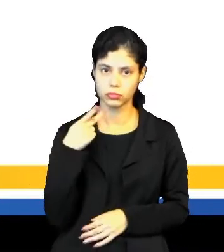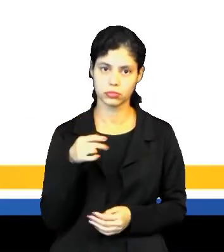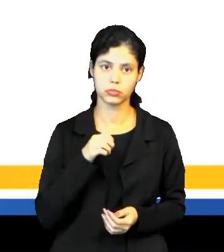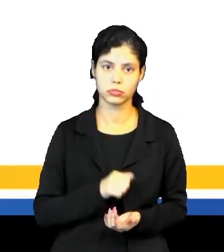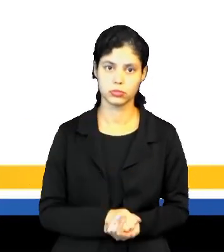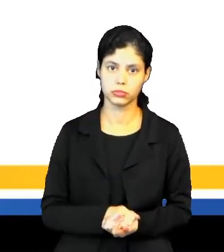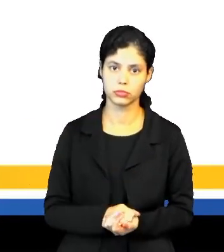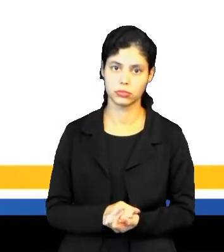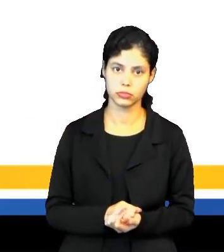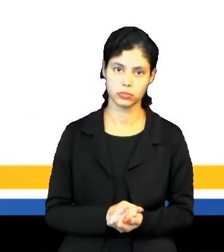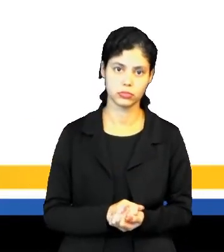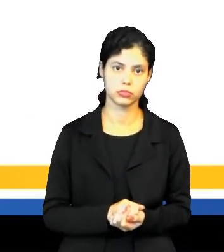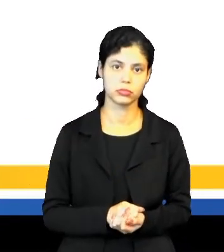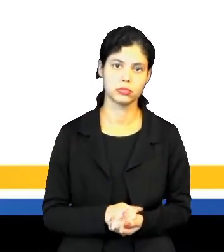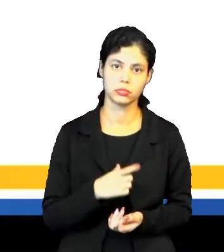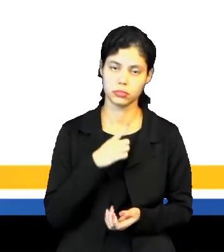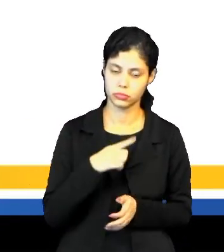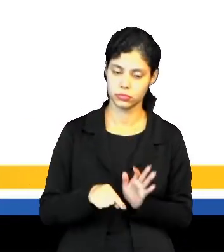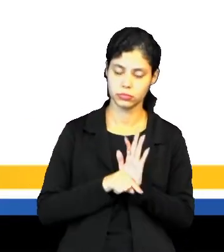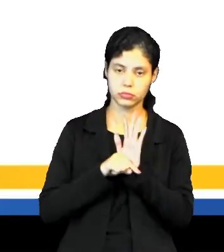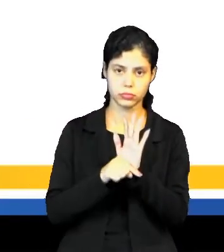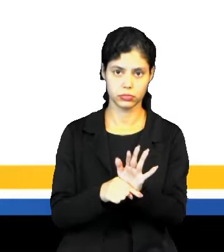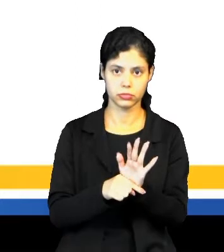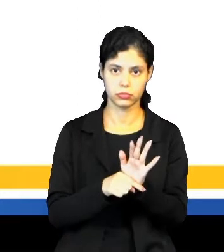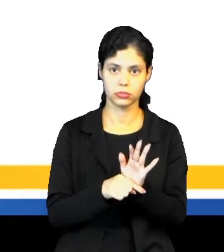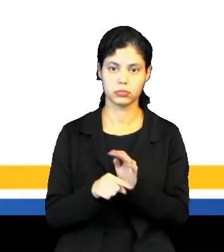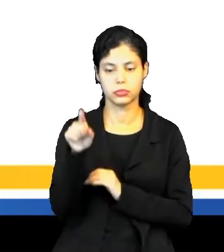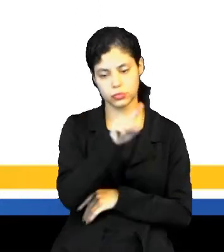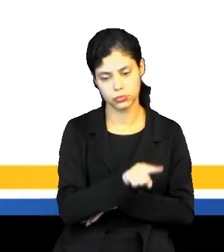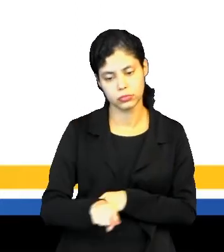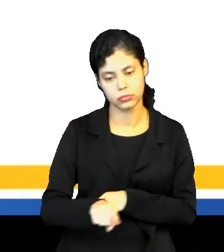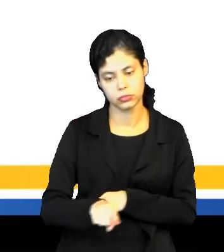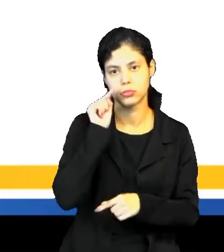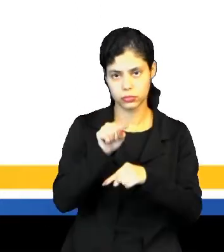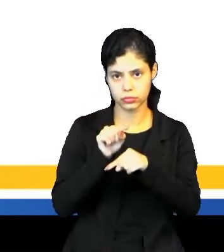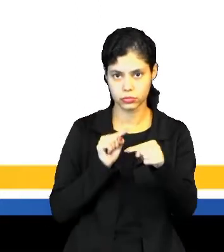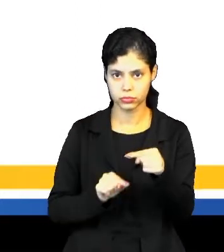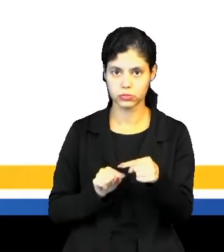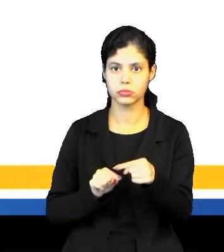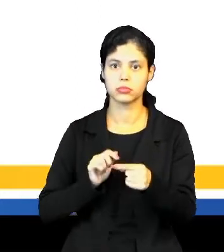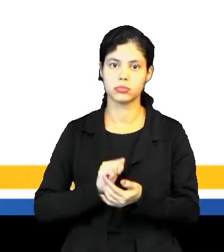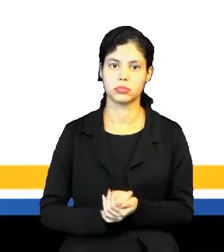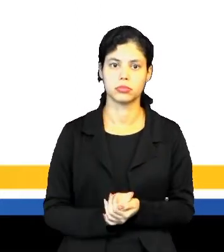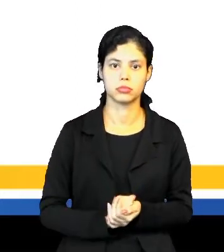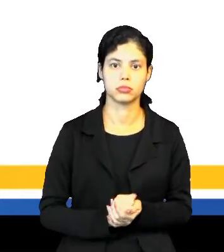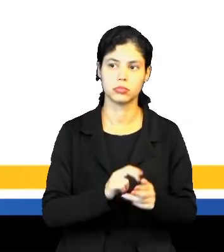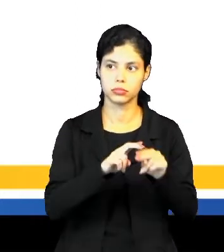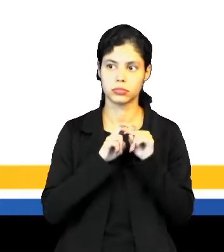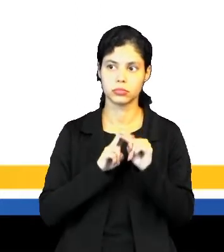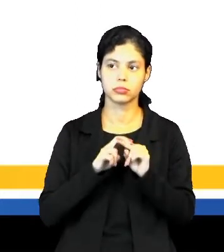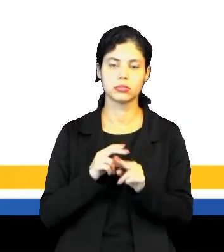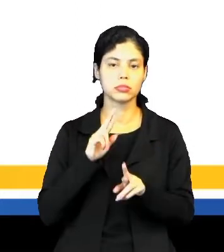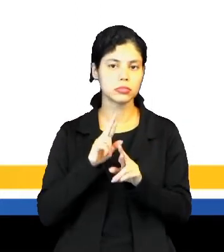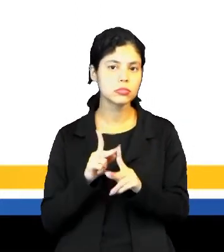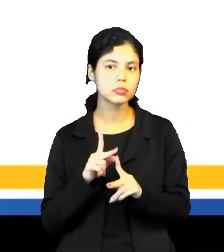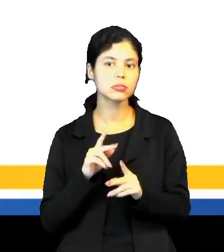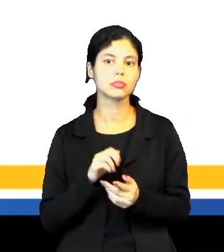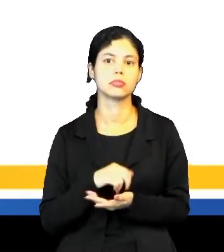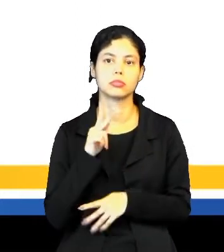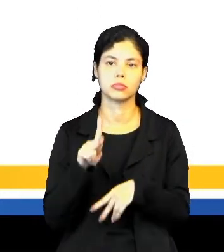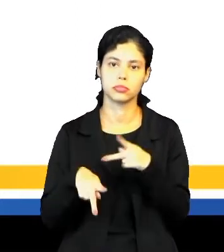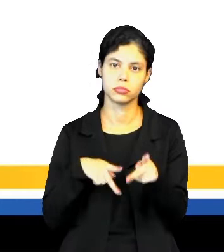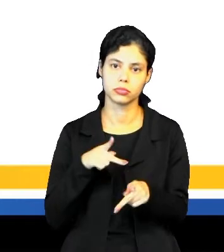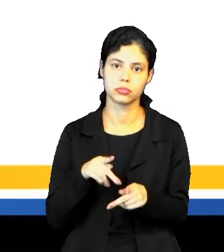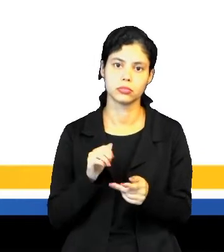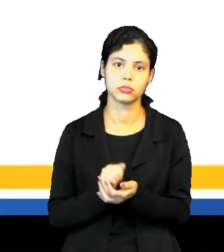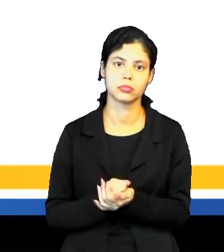na história, tratamos de uma referência para os ciclos. A divisão da história serve, portanto, para distinguir os